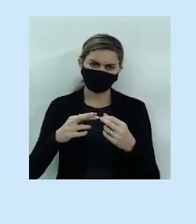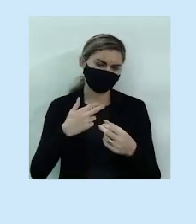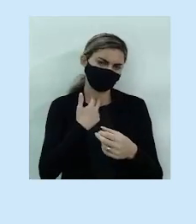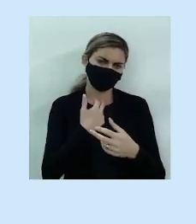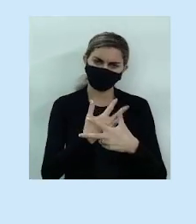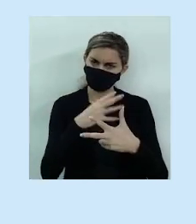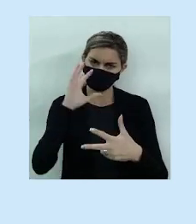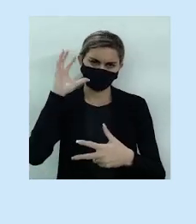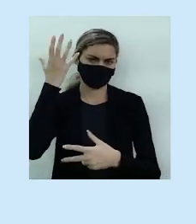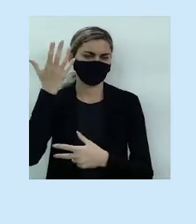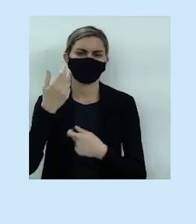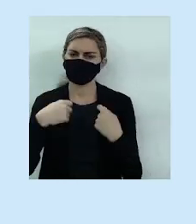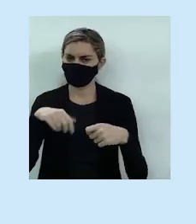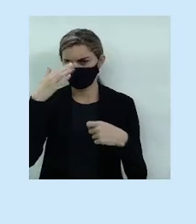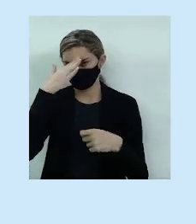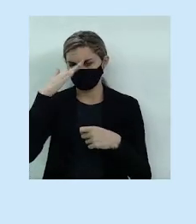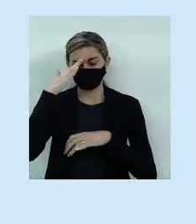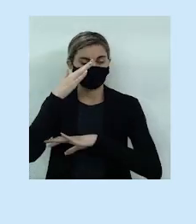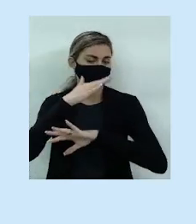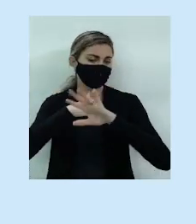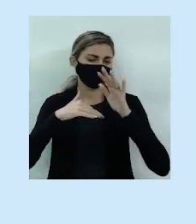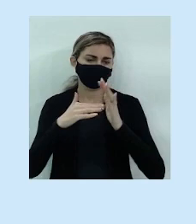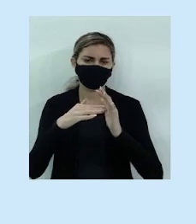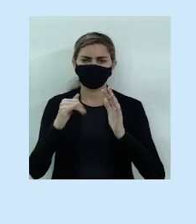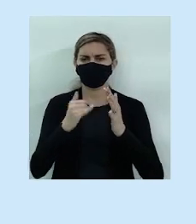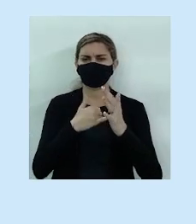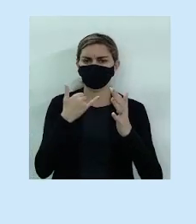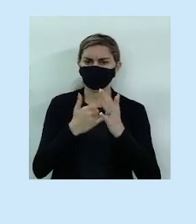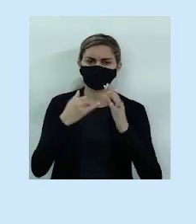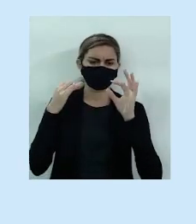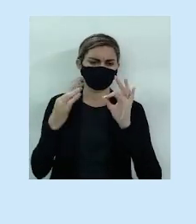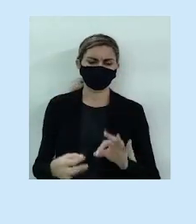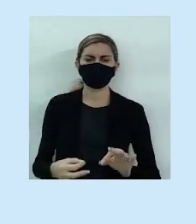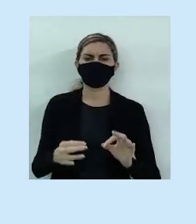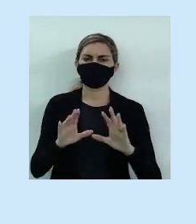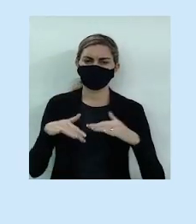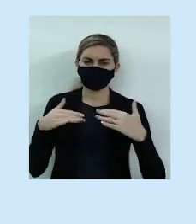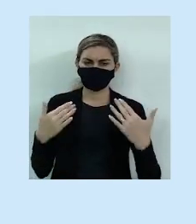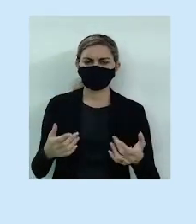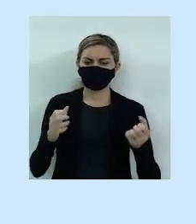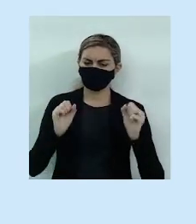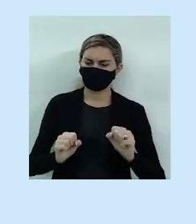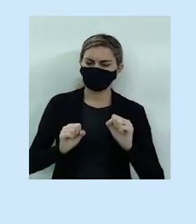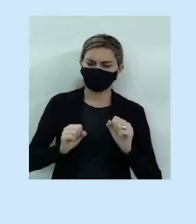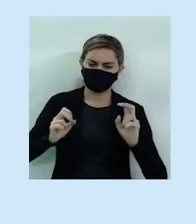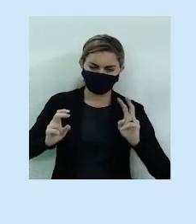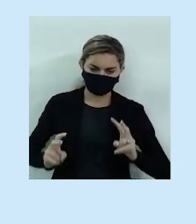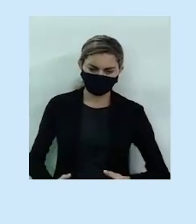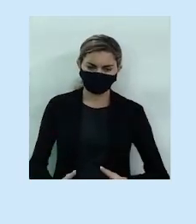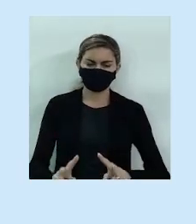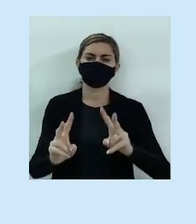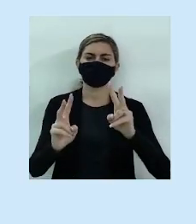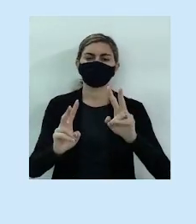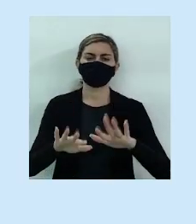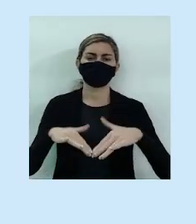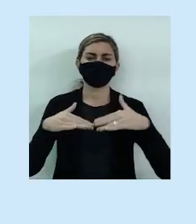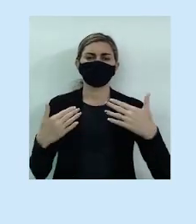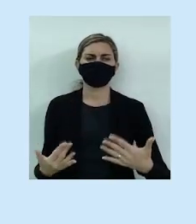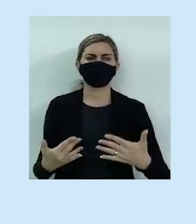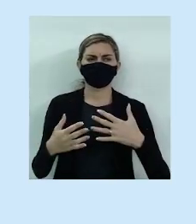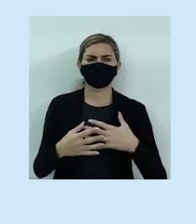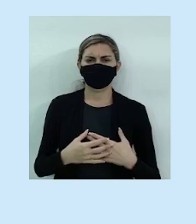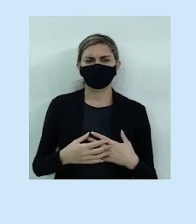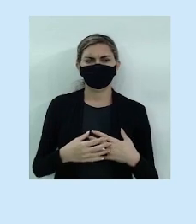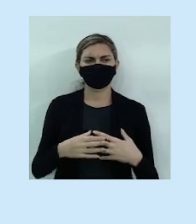pode acontecer. A gente tem que entender que tudo tem que estar registrado para que então a equipe possa dar continuidade. Quais seriam esses